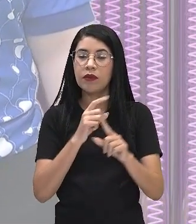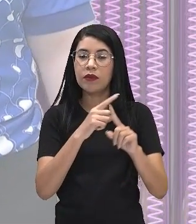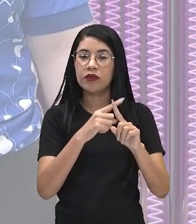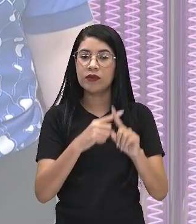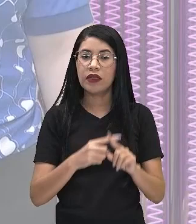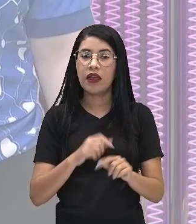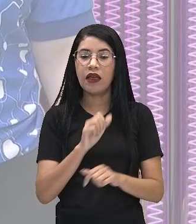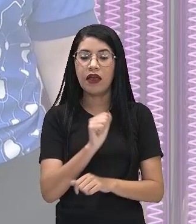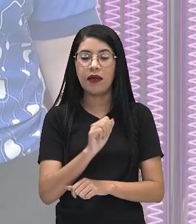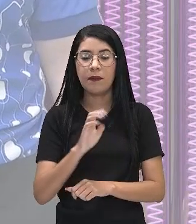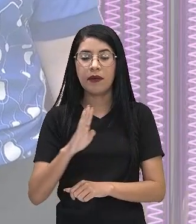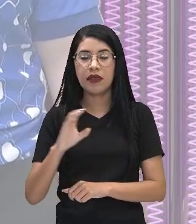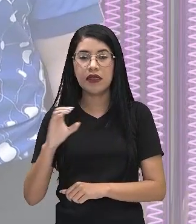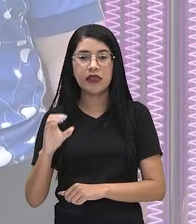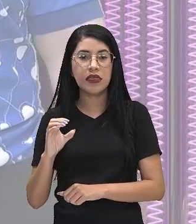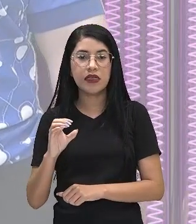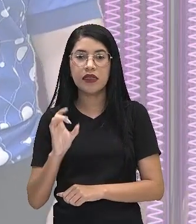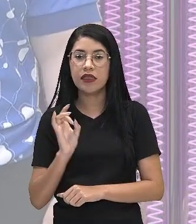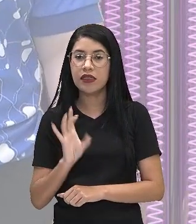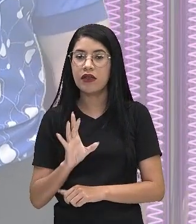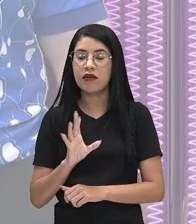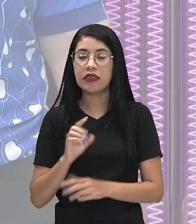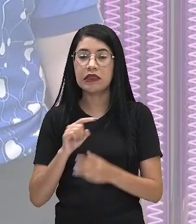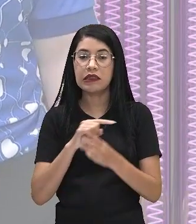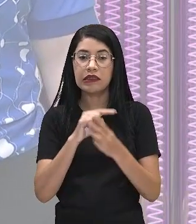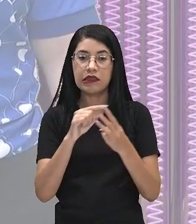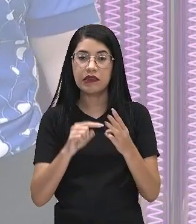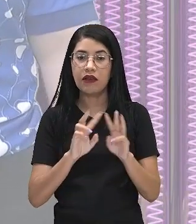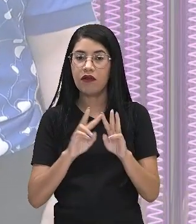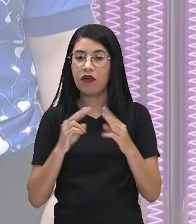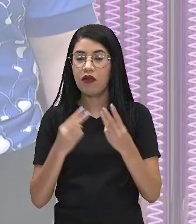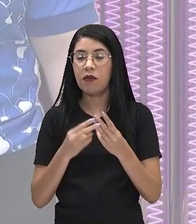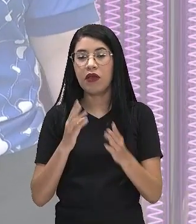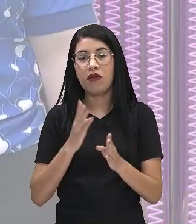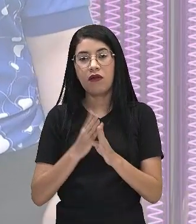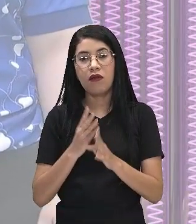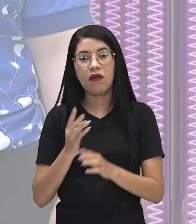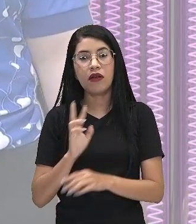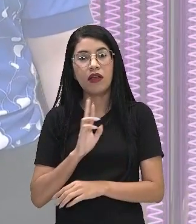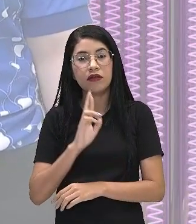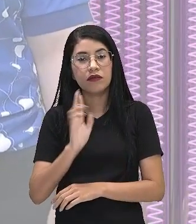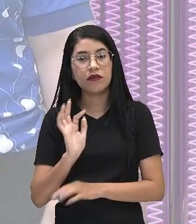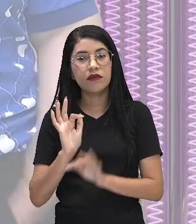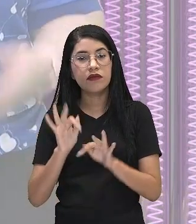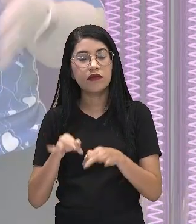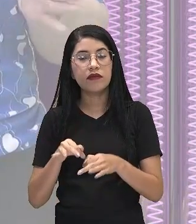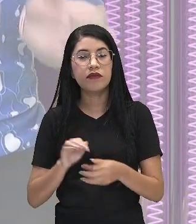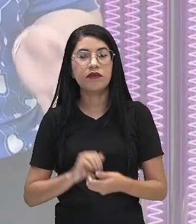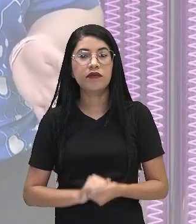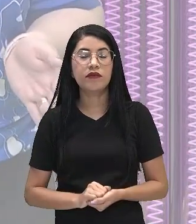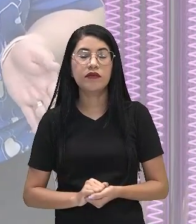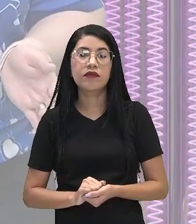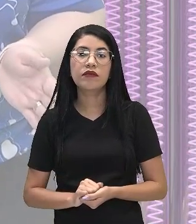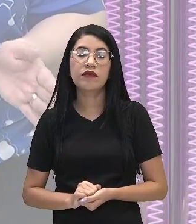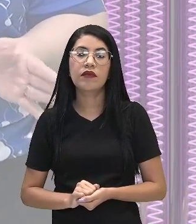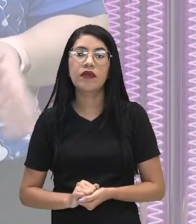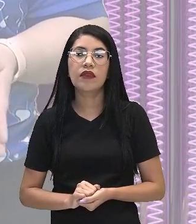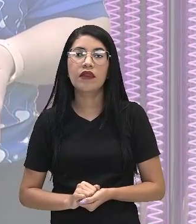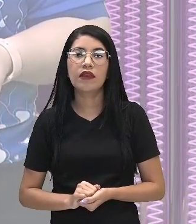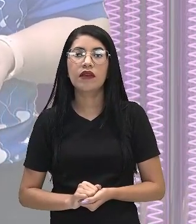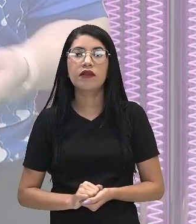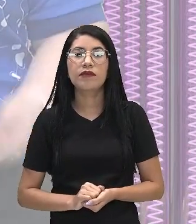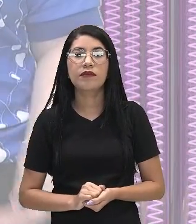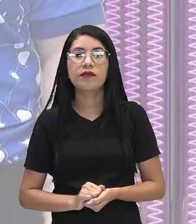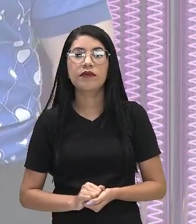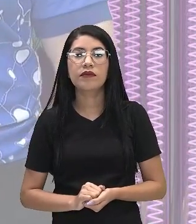Você vai ter as três medidas, então você vai multiplicar a medida A pela medida B, pela medida C, e já vai ser o volume